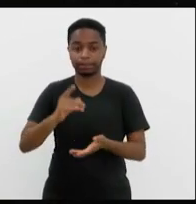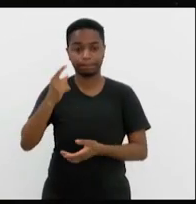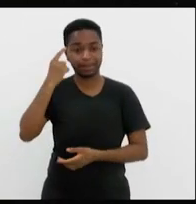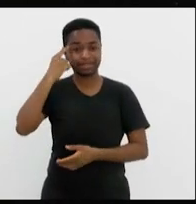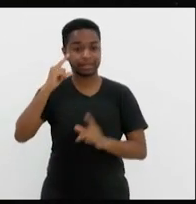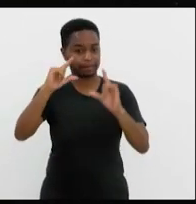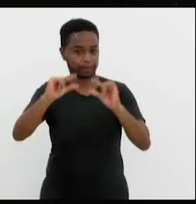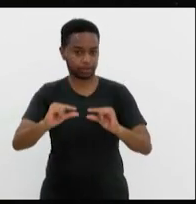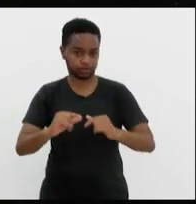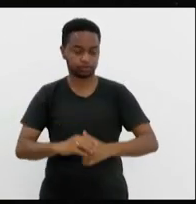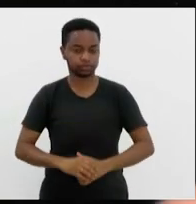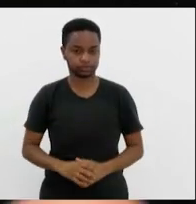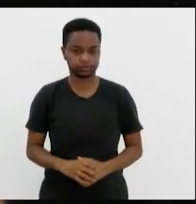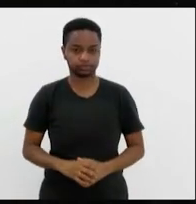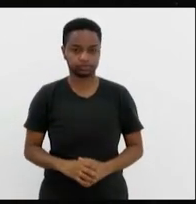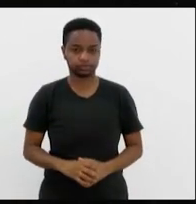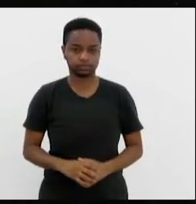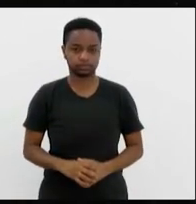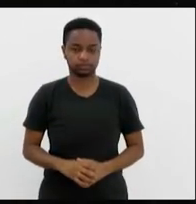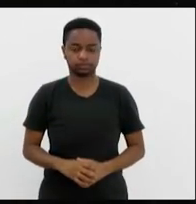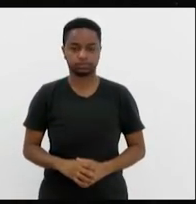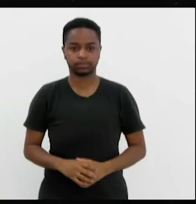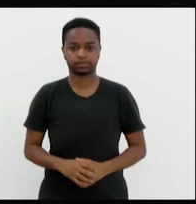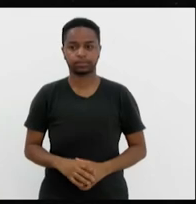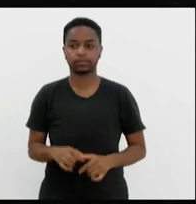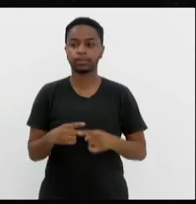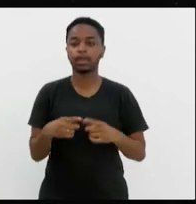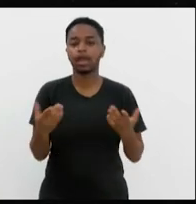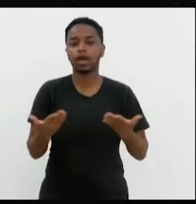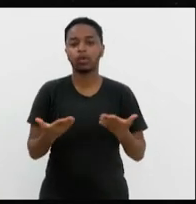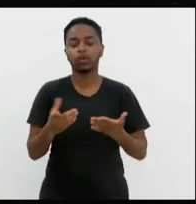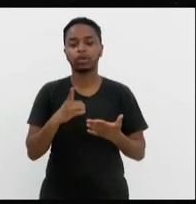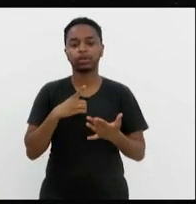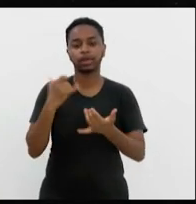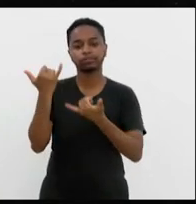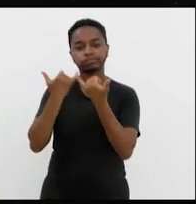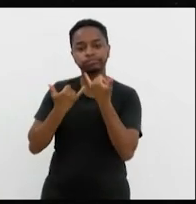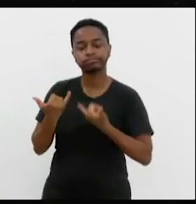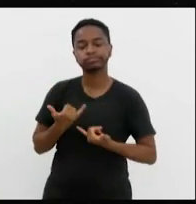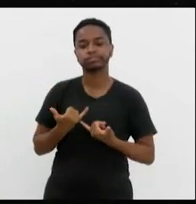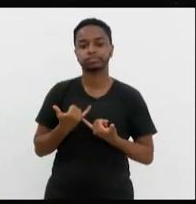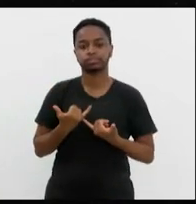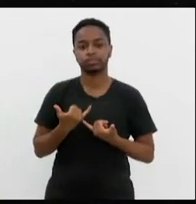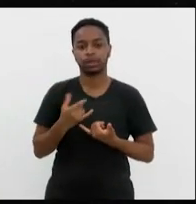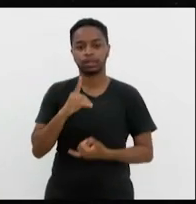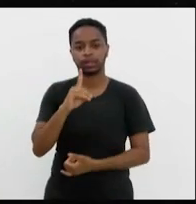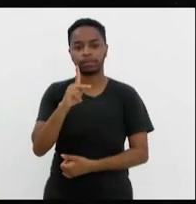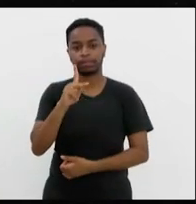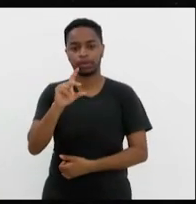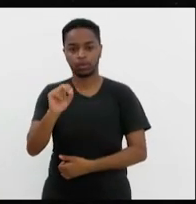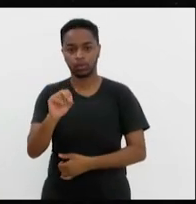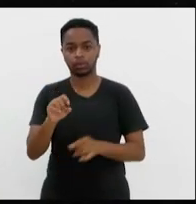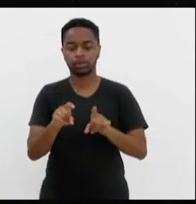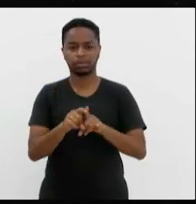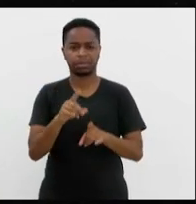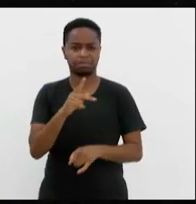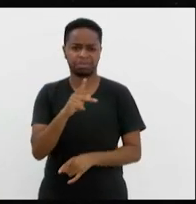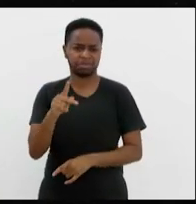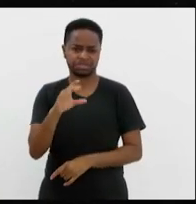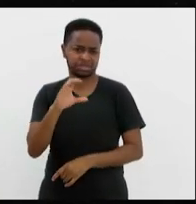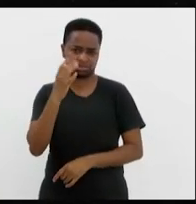menos. Agora há pouco tive a informação que um DPO, um PPC, não sei informar